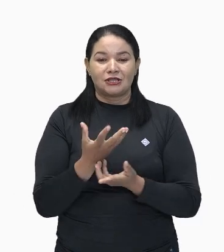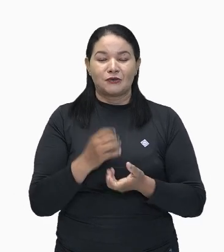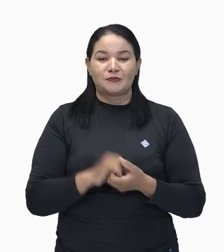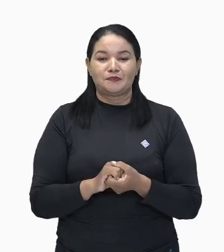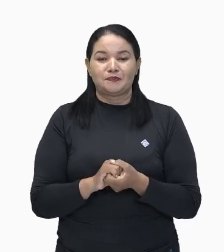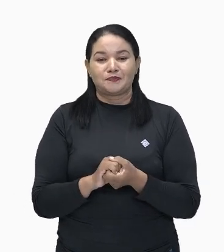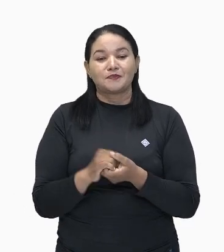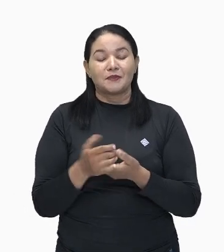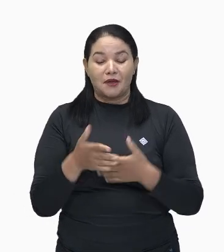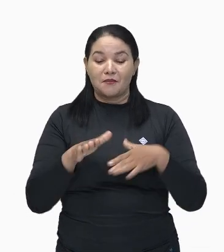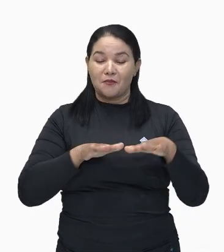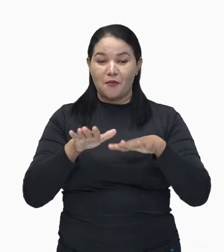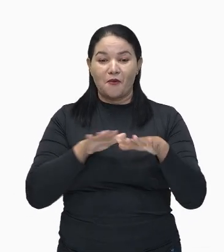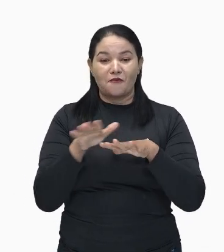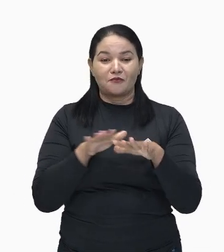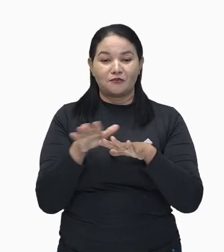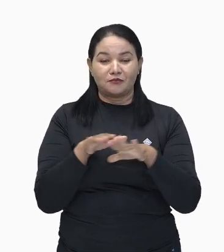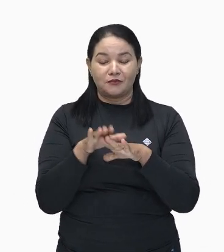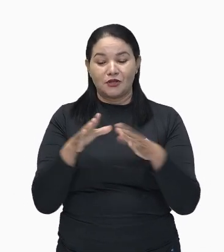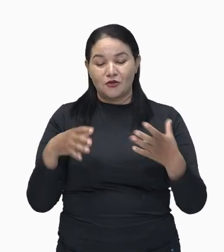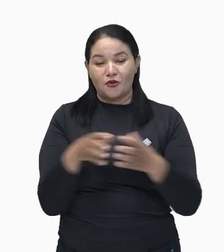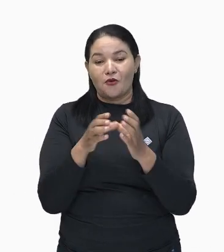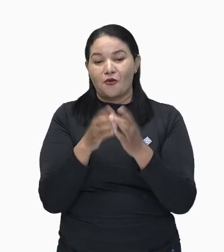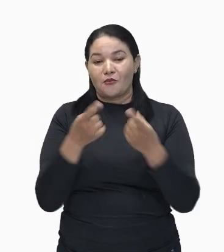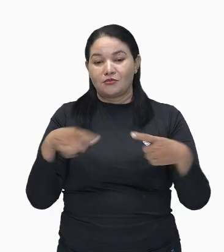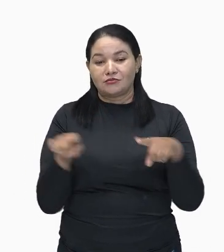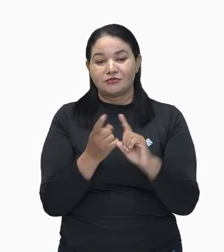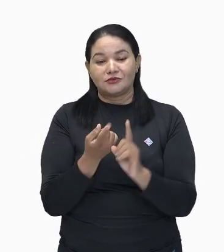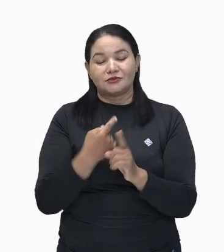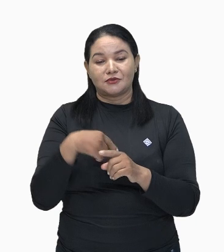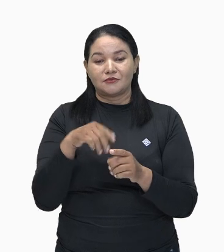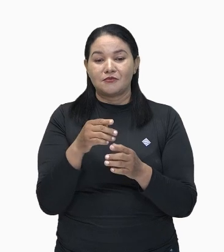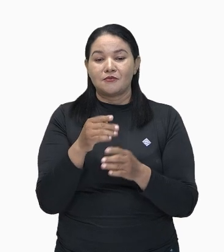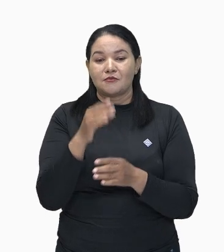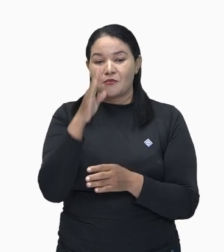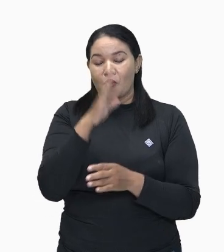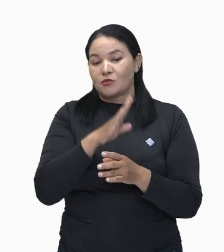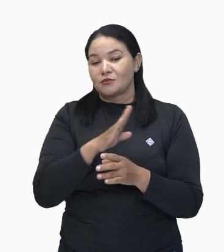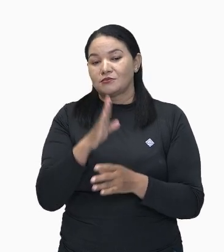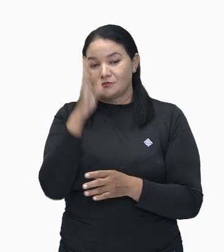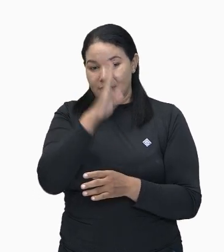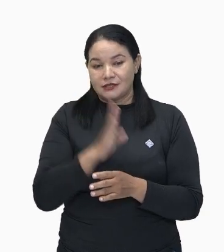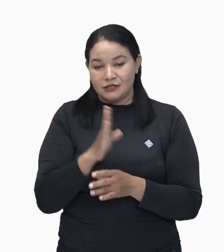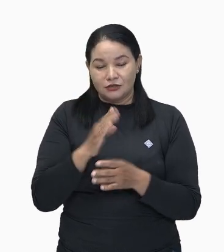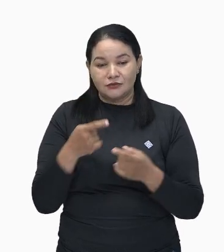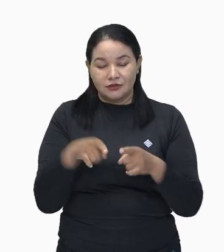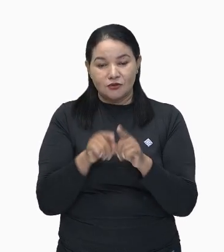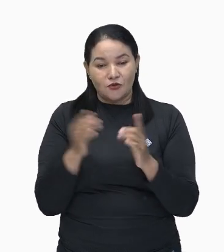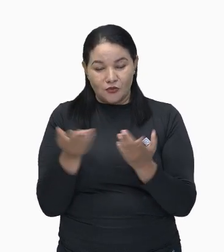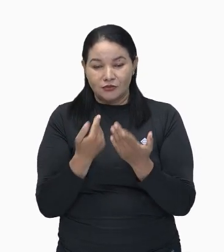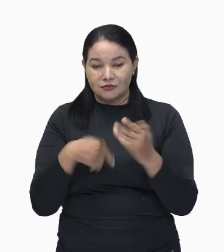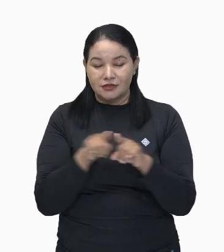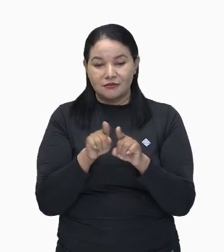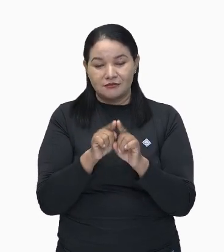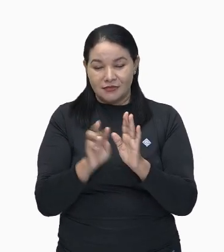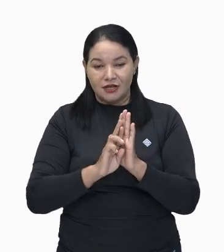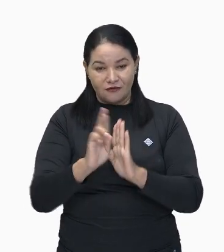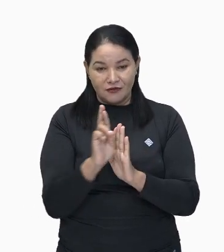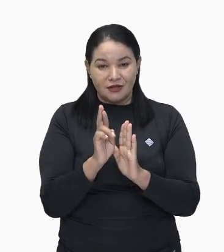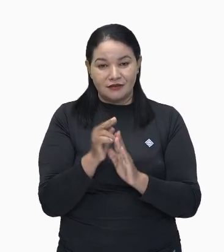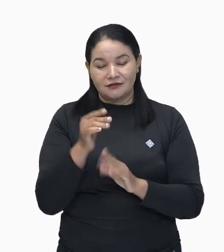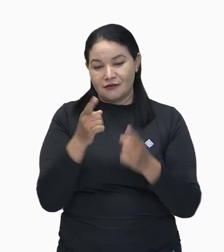um movimento musical da música popular brasileira que até hoje serve como grande referência na história da música